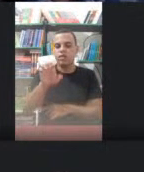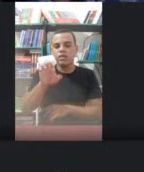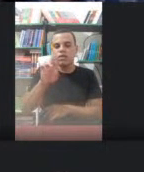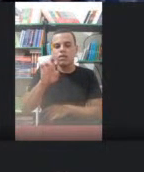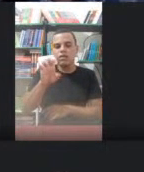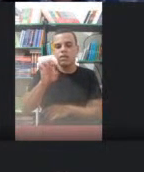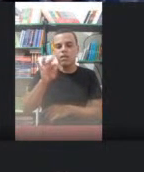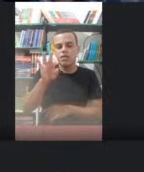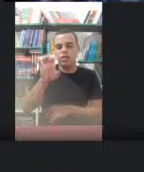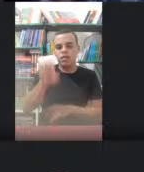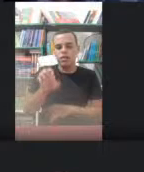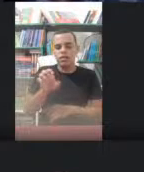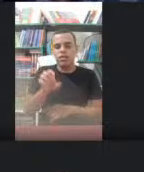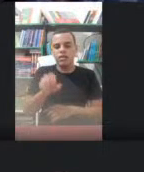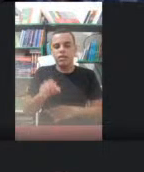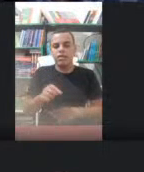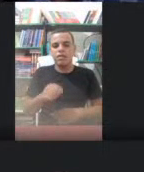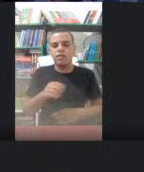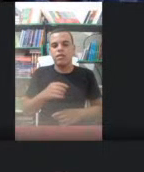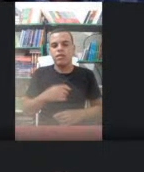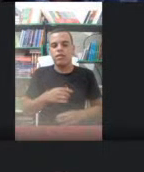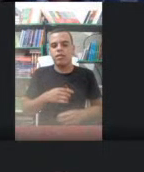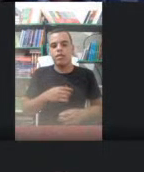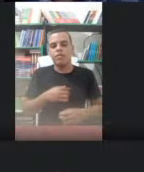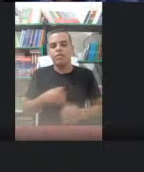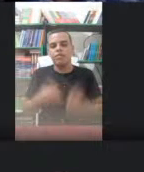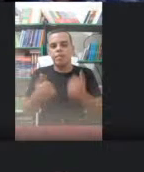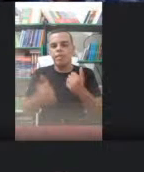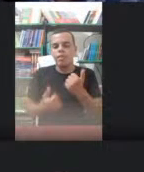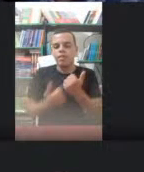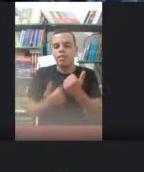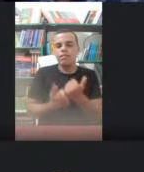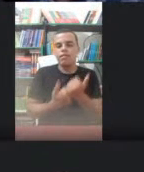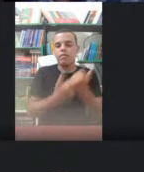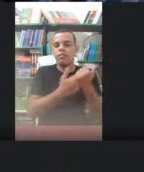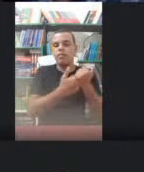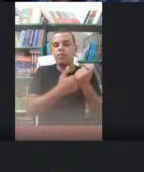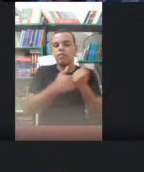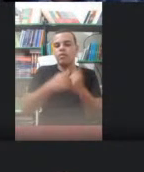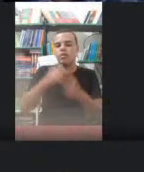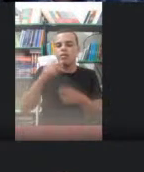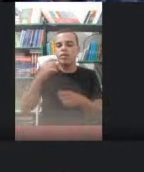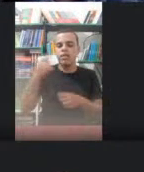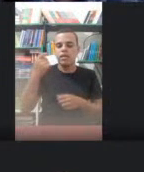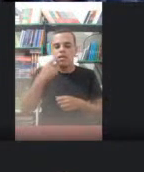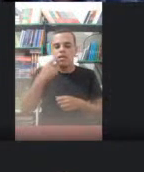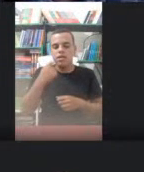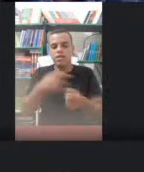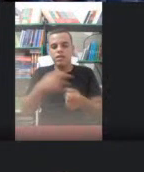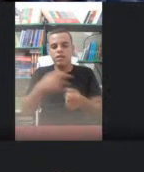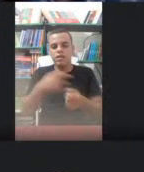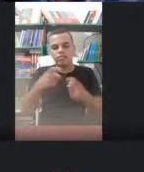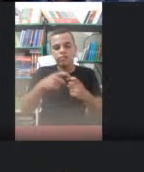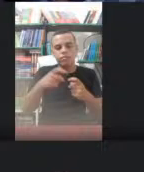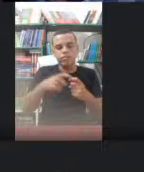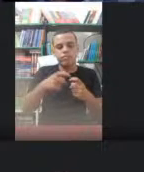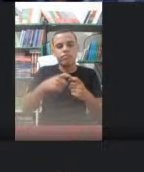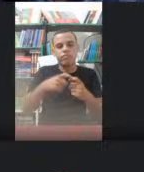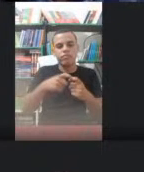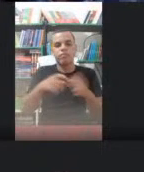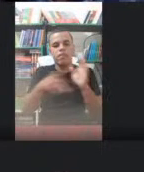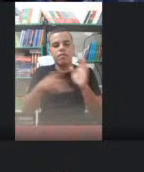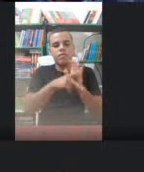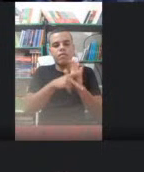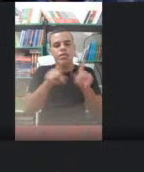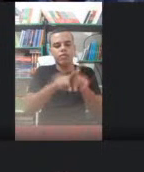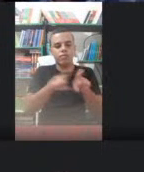UPAs, de policlínicas, vigilância epidemiológica, a própria seção de STI/AIDS, né, Clarice aqui